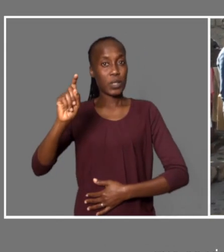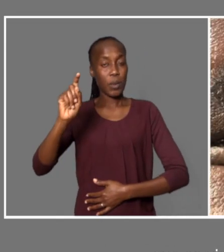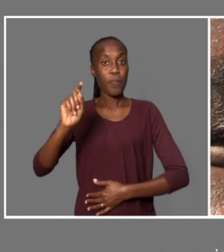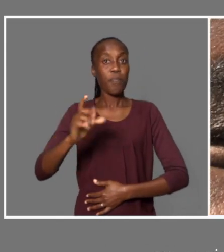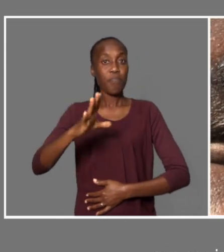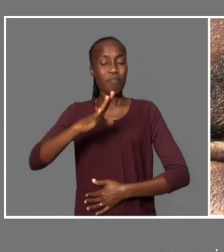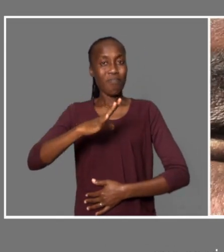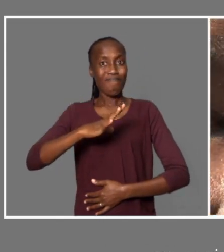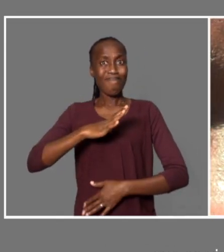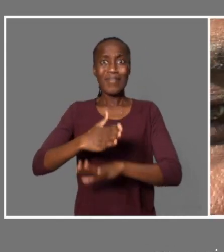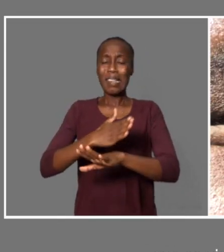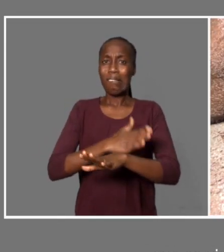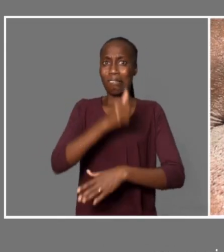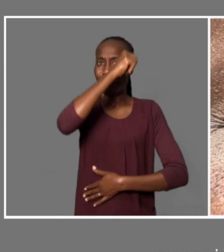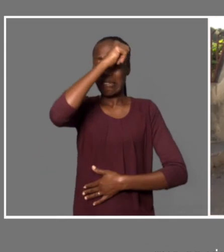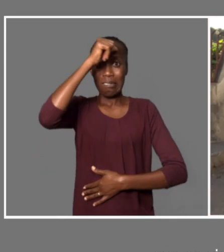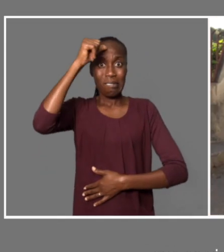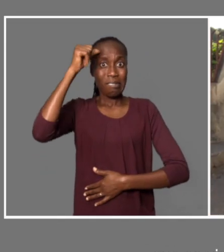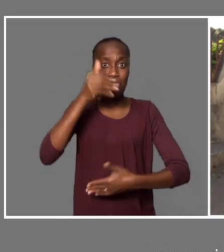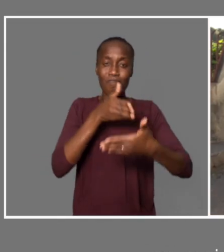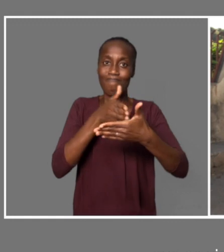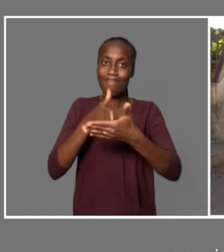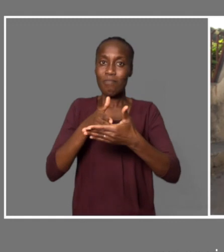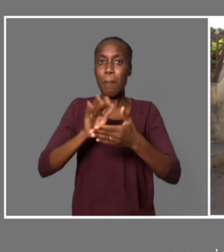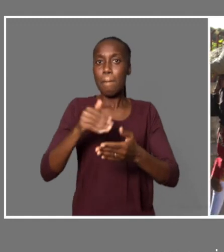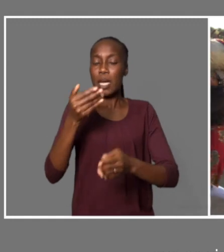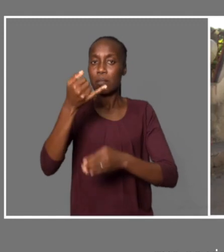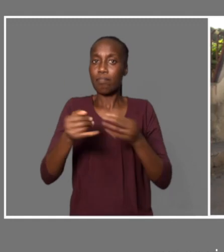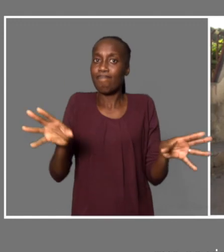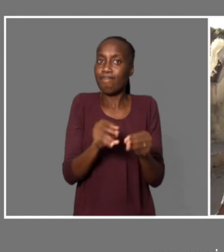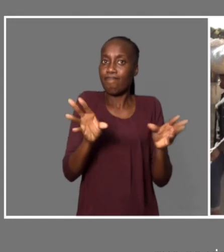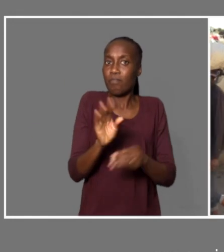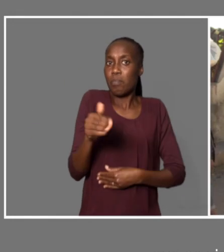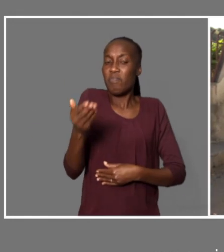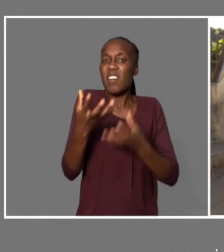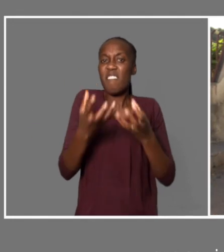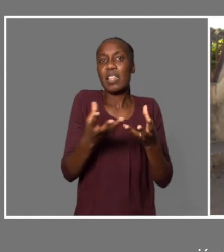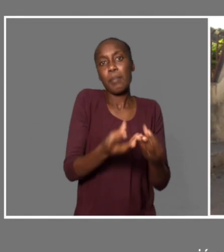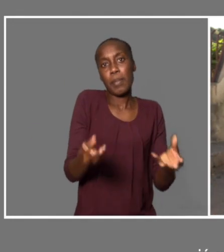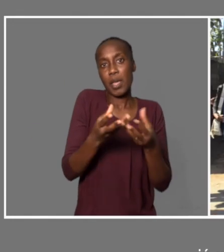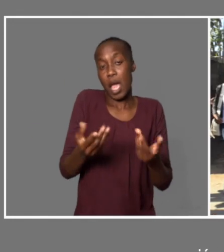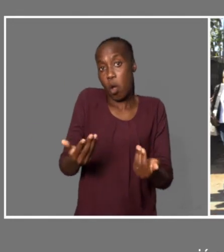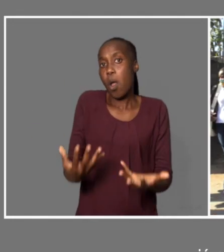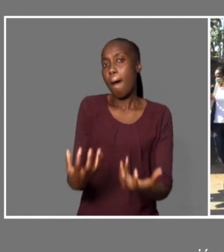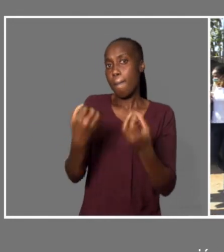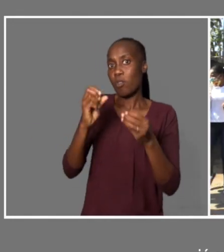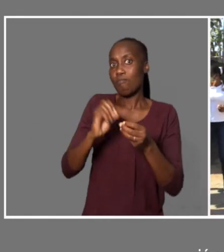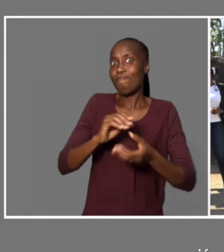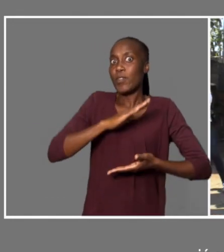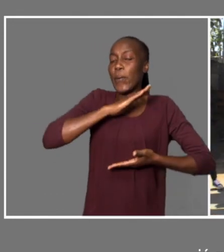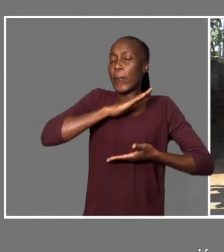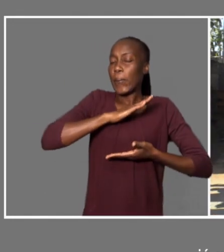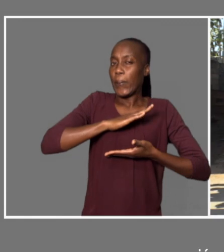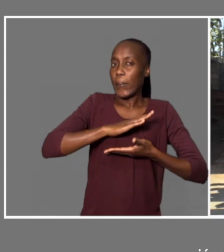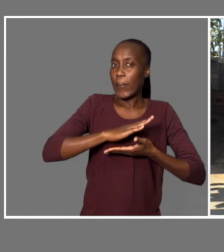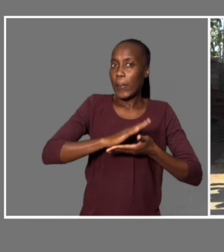que se via impossibilitado de terminar a sua monografia por falta de meios. Já pode respirar